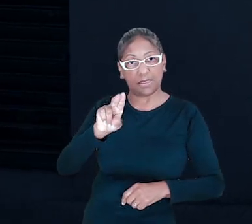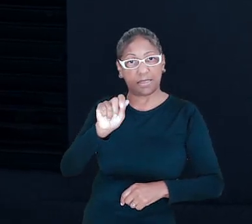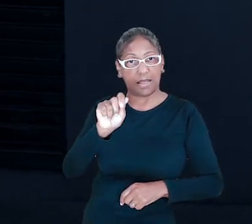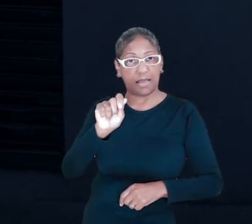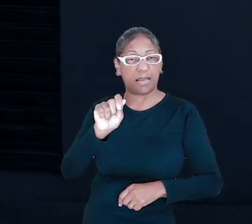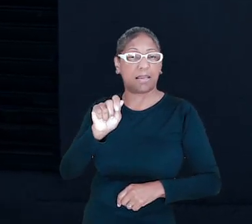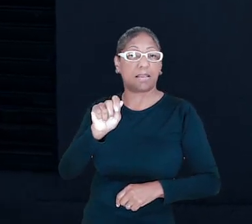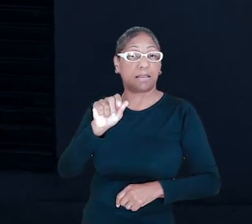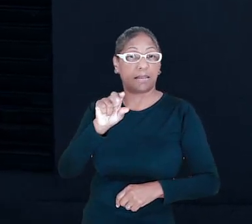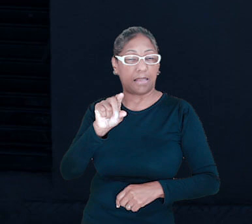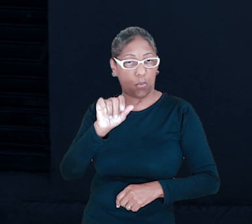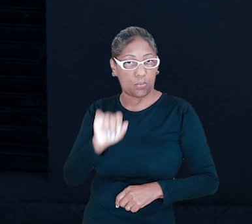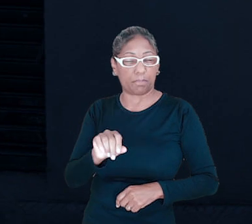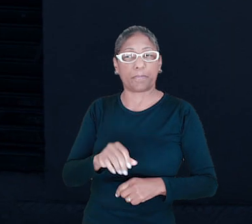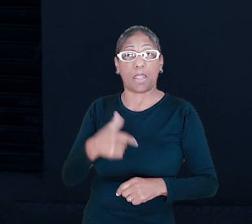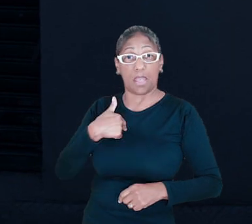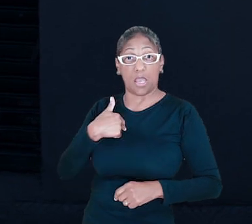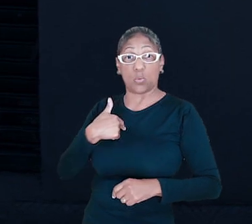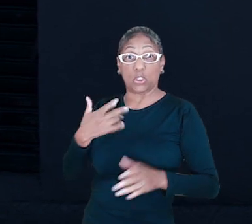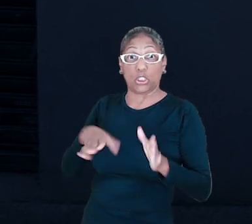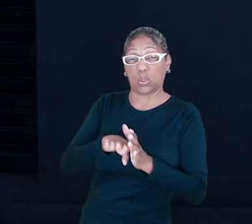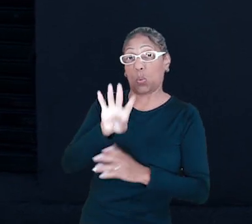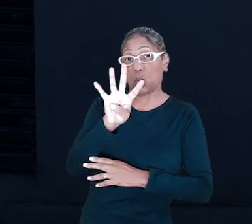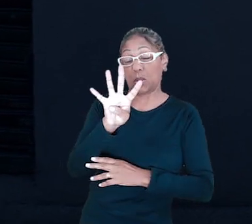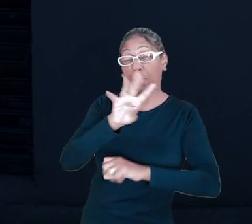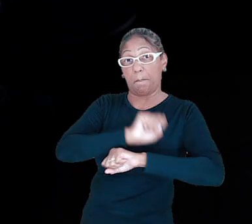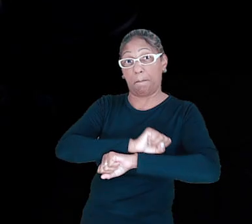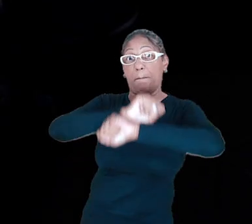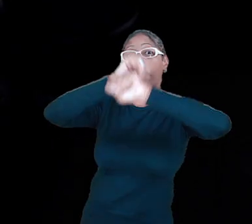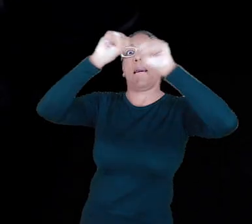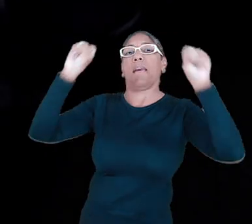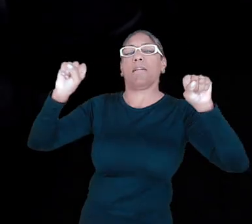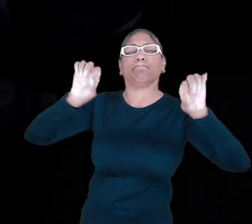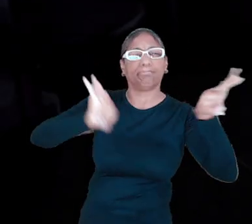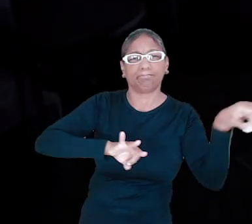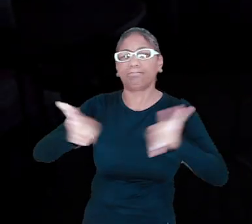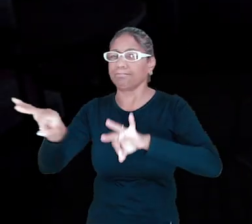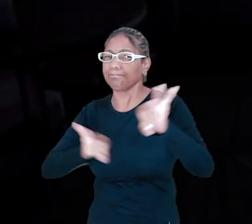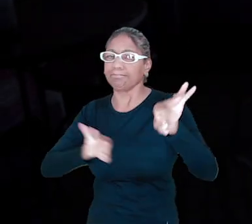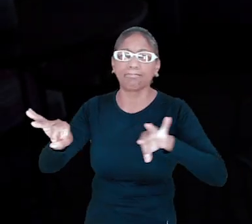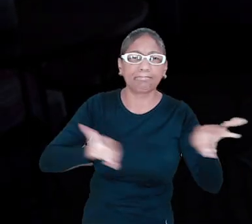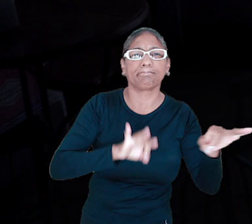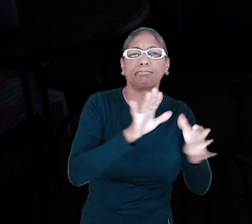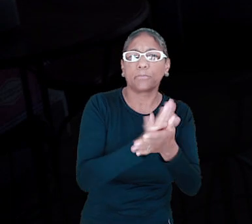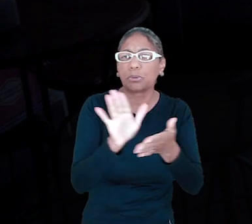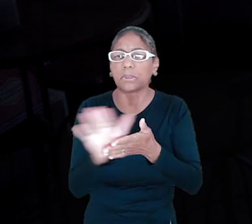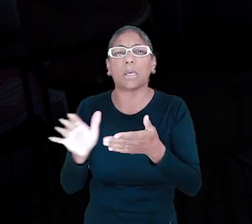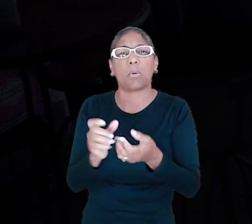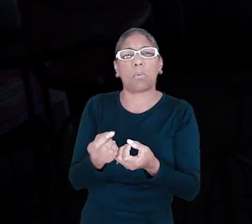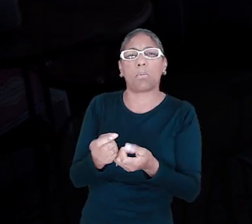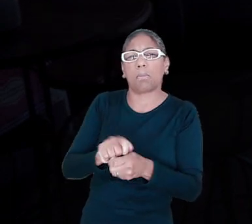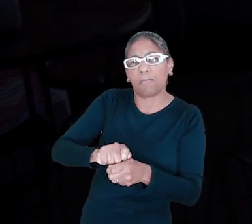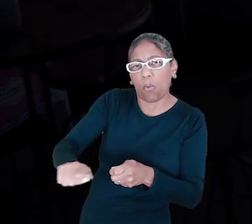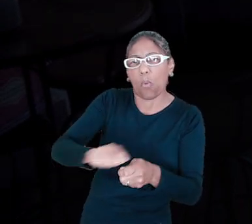pichada. Empório Brasil-Israel. Eu chego às 4 horas da manhã, que é para poder iniciar a produção,